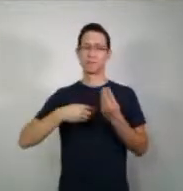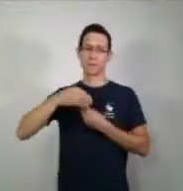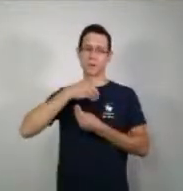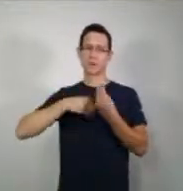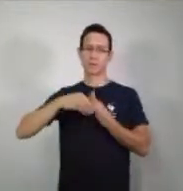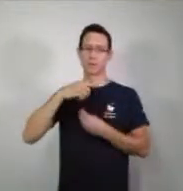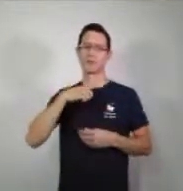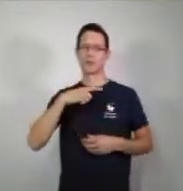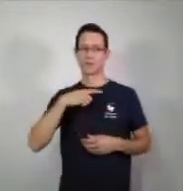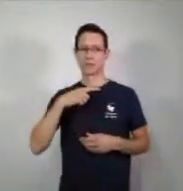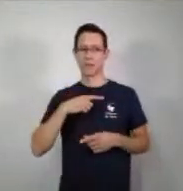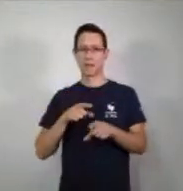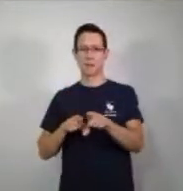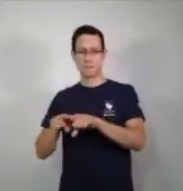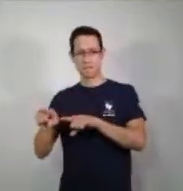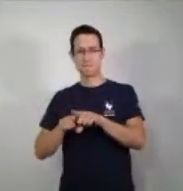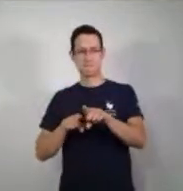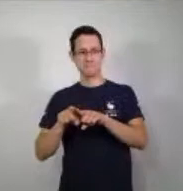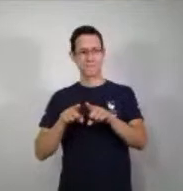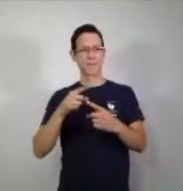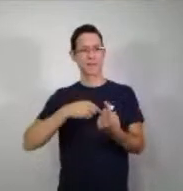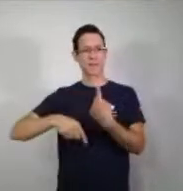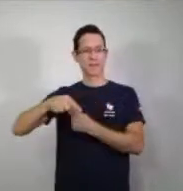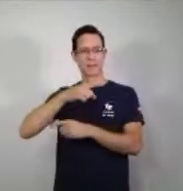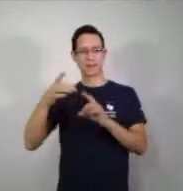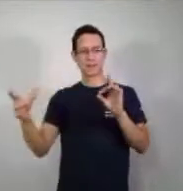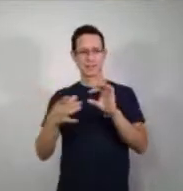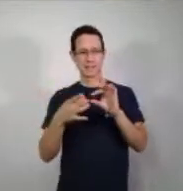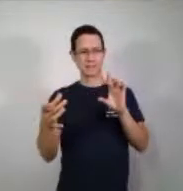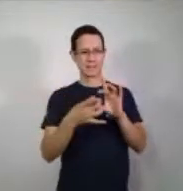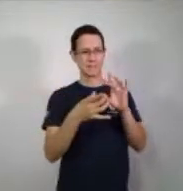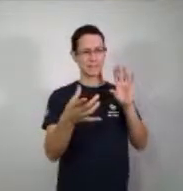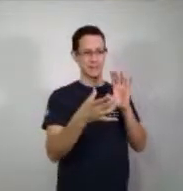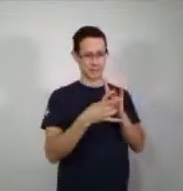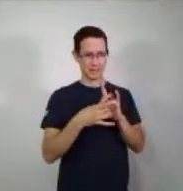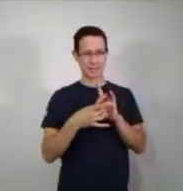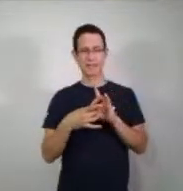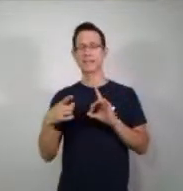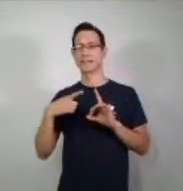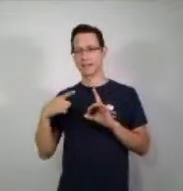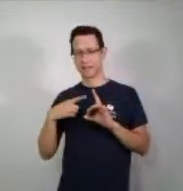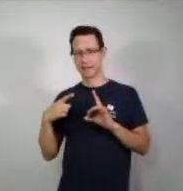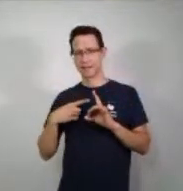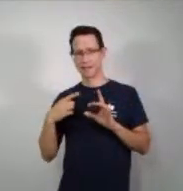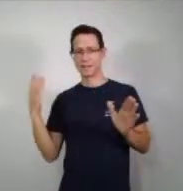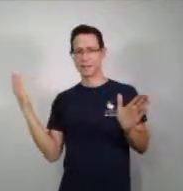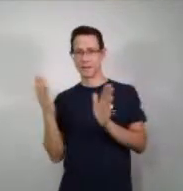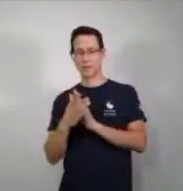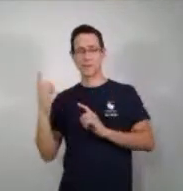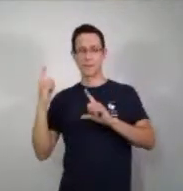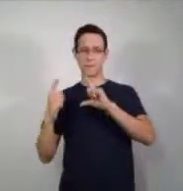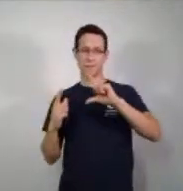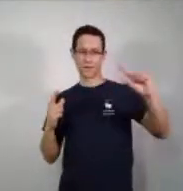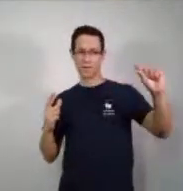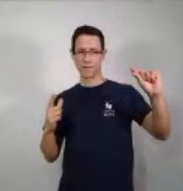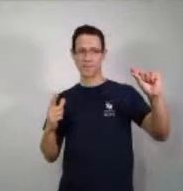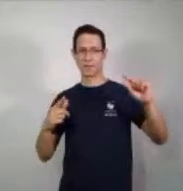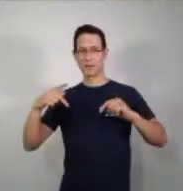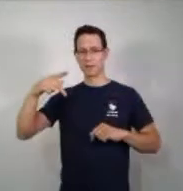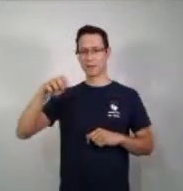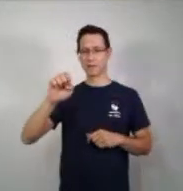de irmandade entre essas pessoas, entre os refugiados, e ele vai para Petrópolis, é, mesmo